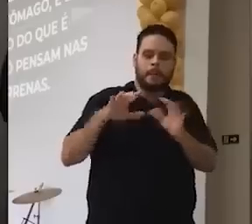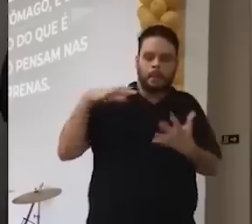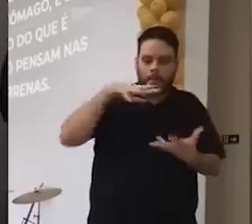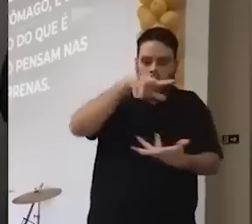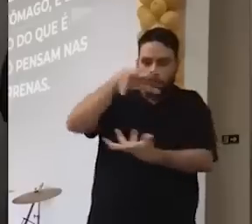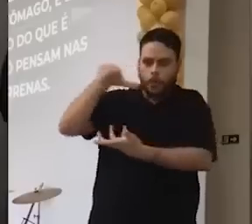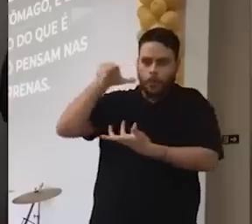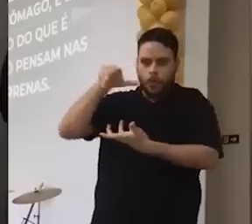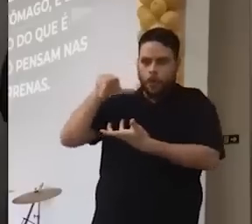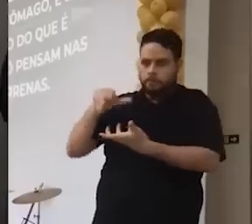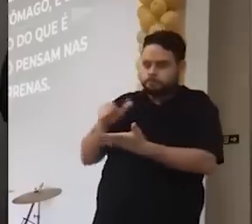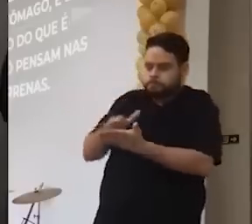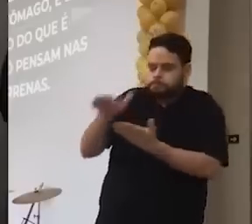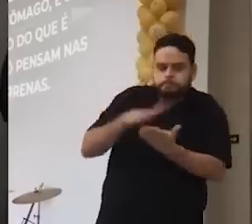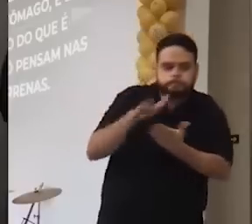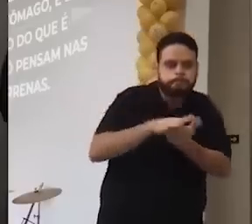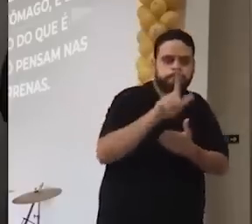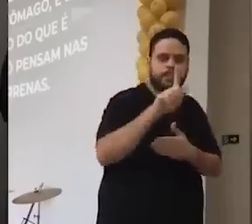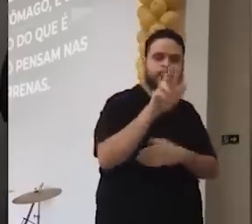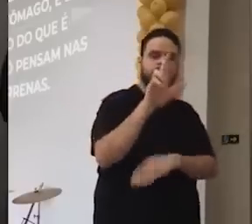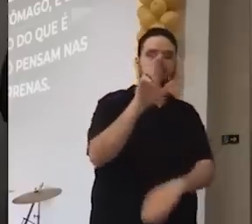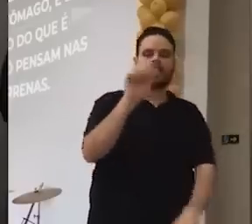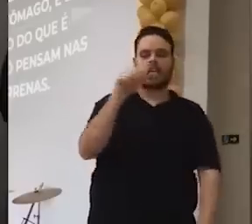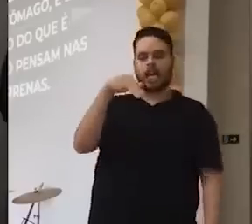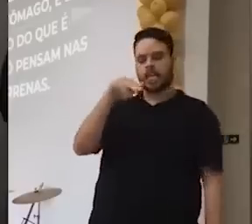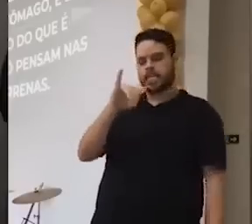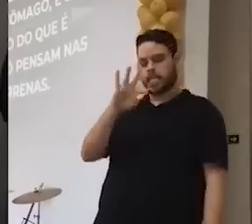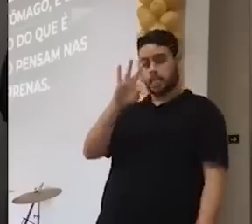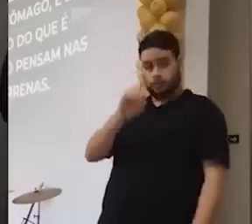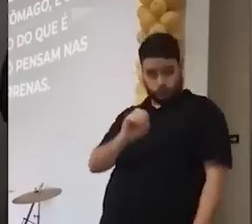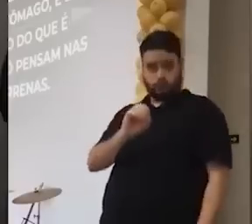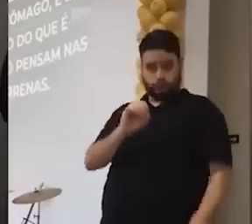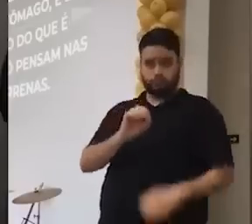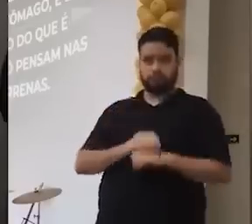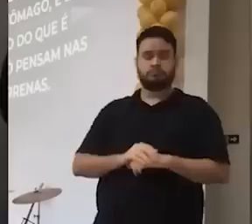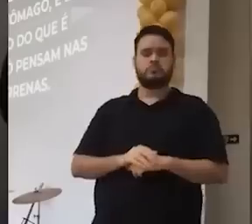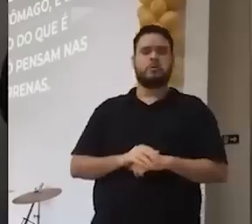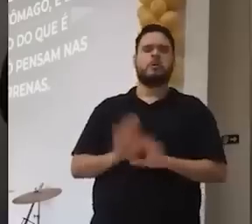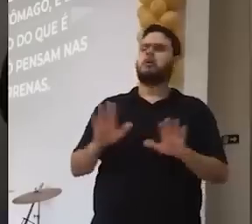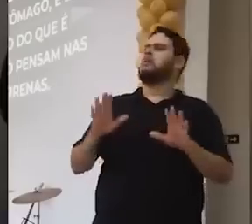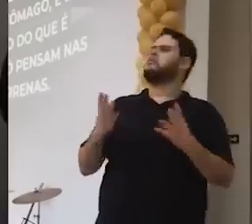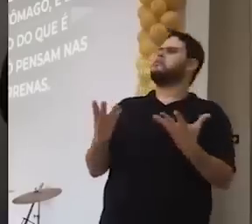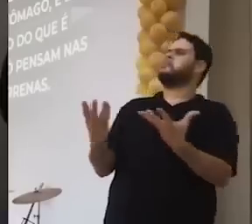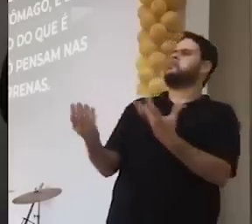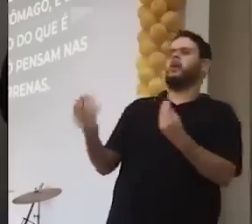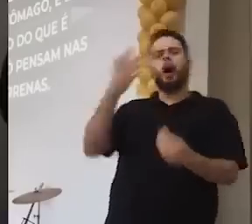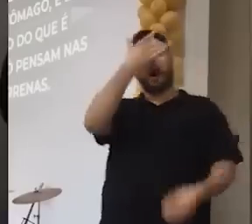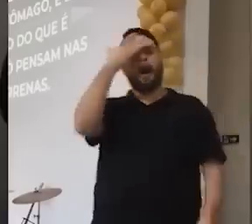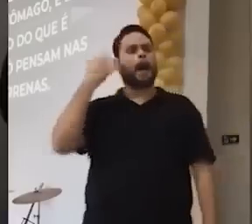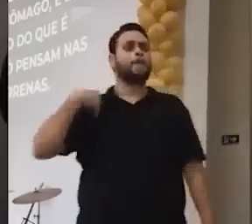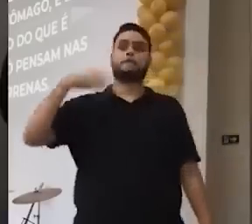é o maior produtor de granito hoje do mundo. Muitos donos de pedreiras